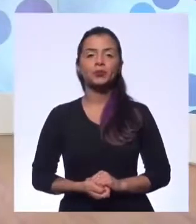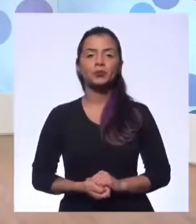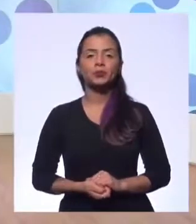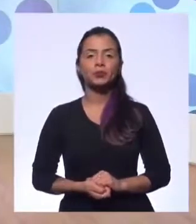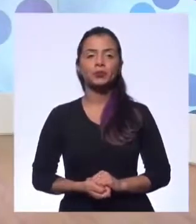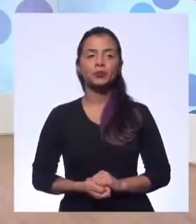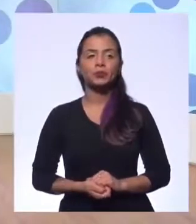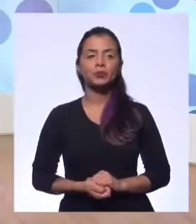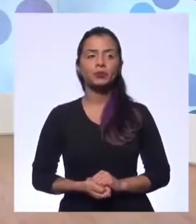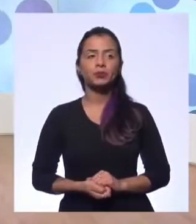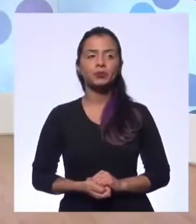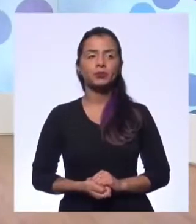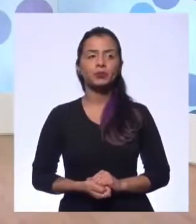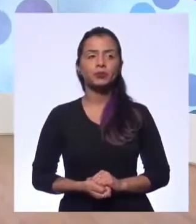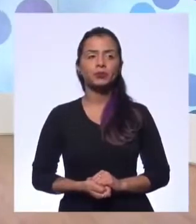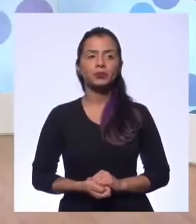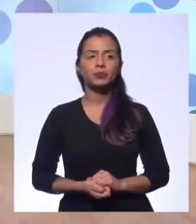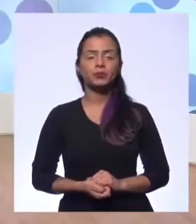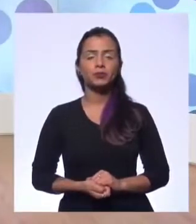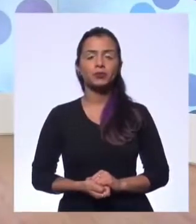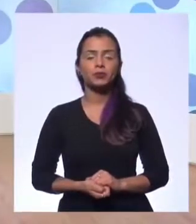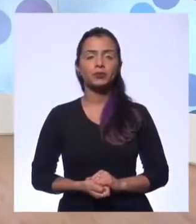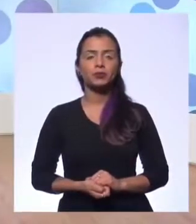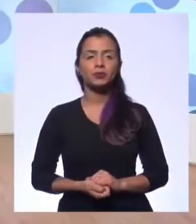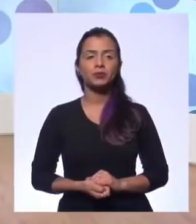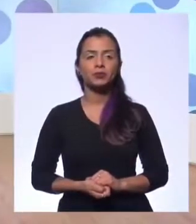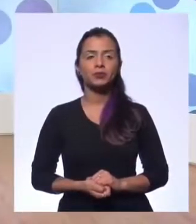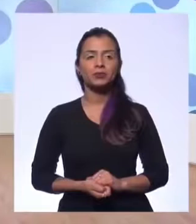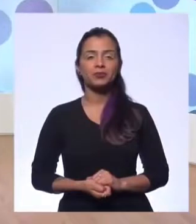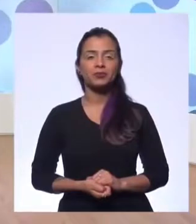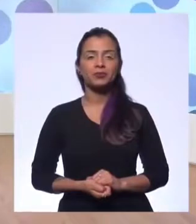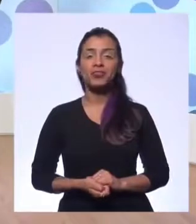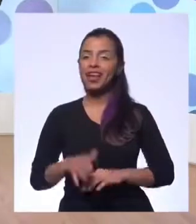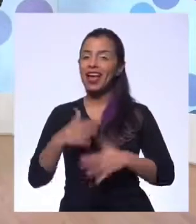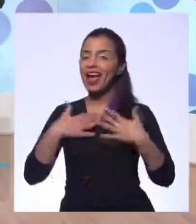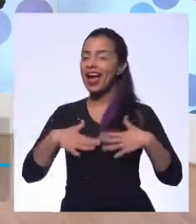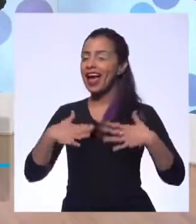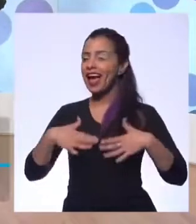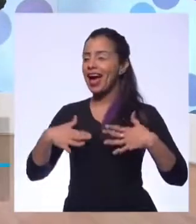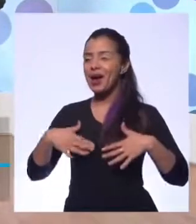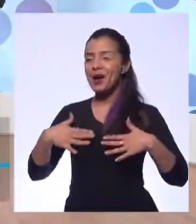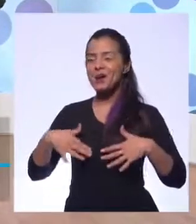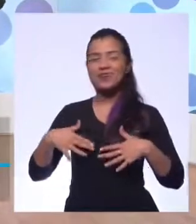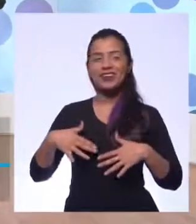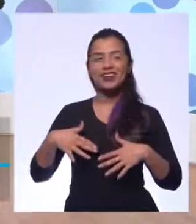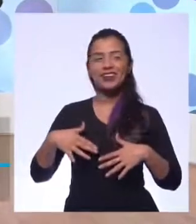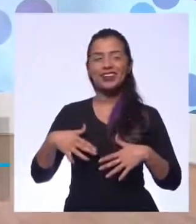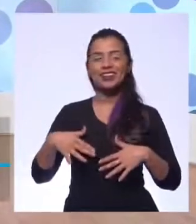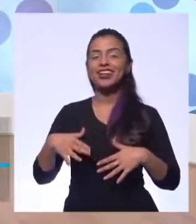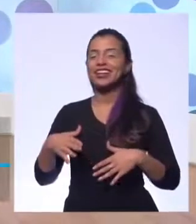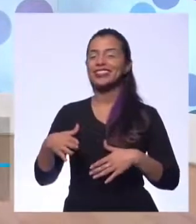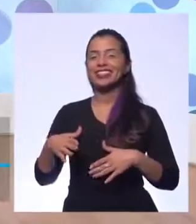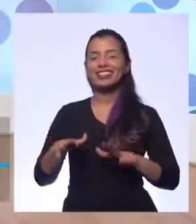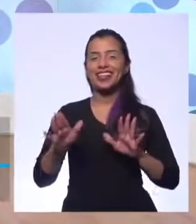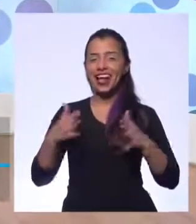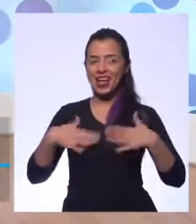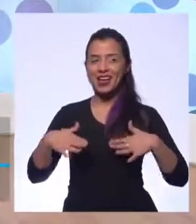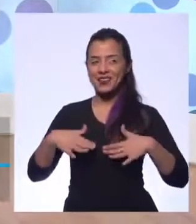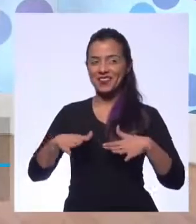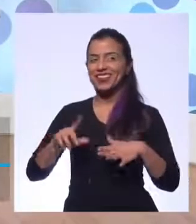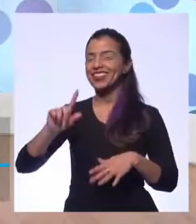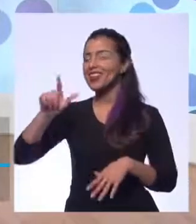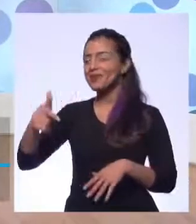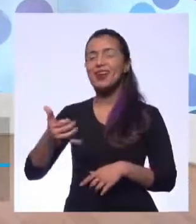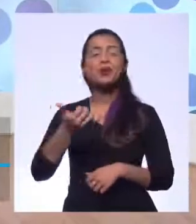Coloca. Calma, Dani. Calma que a gente tá no ao vivo aqui. Gente, A sereia Yara. deixa eles colocarem. É verdade,